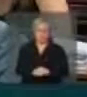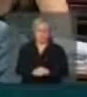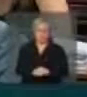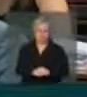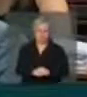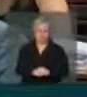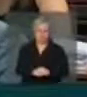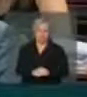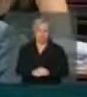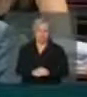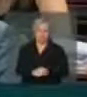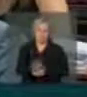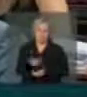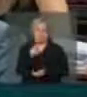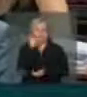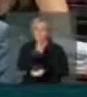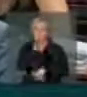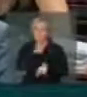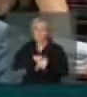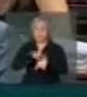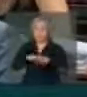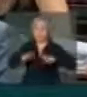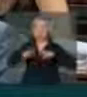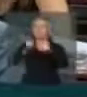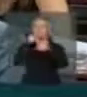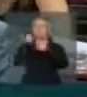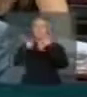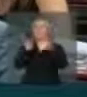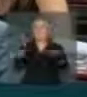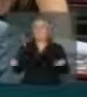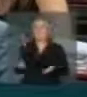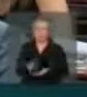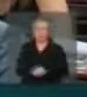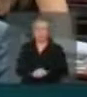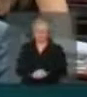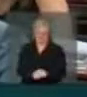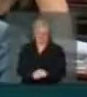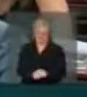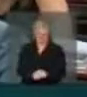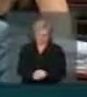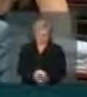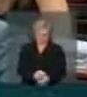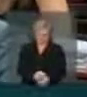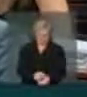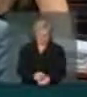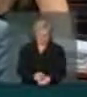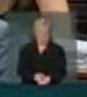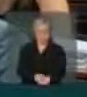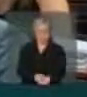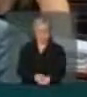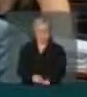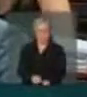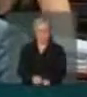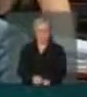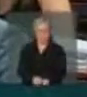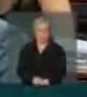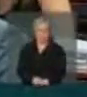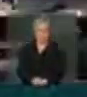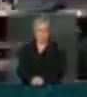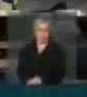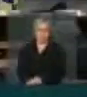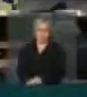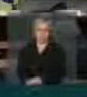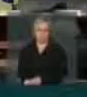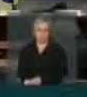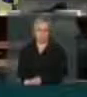então não vai chegar para todo mundo. Então, se Vossa Excelência não... Eu apelo pelo bom senso, que cada deputado tenha,